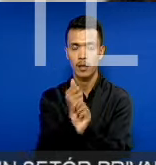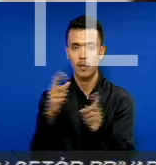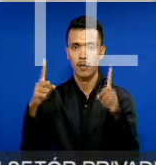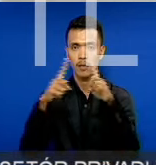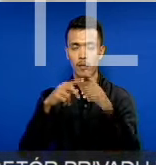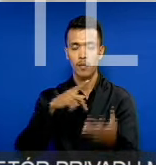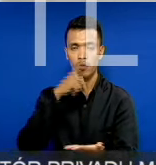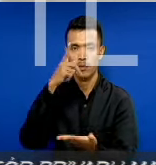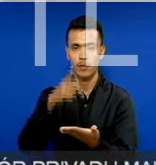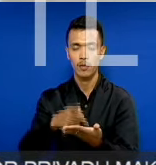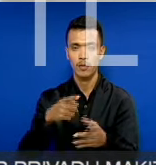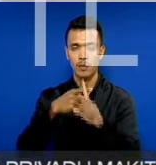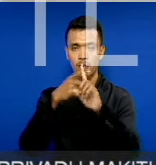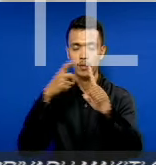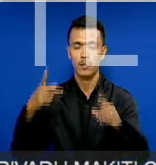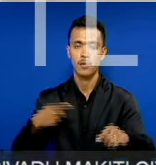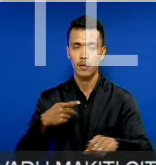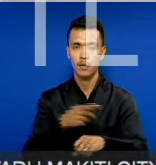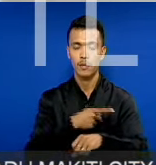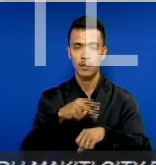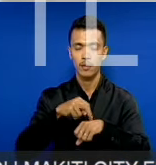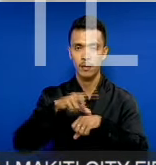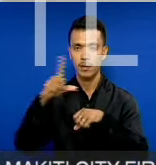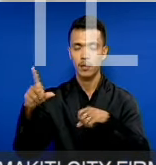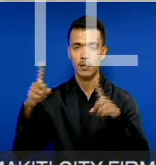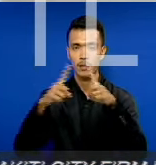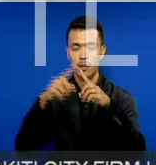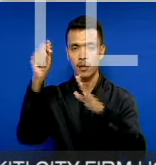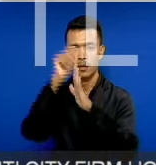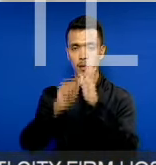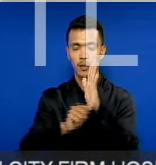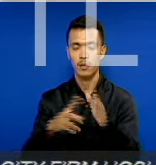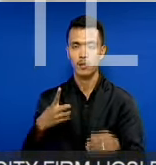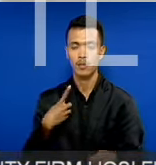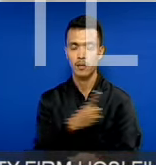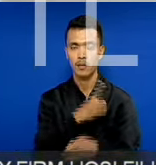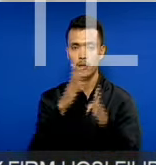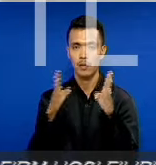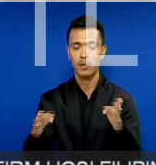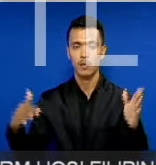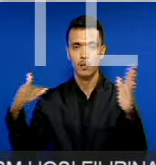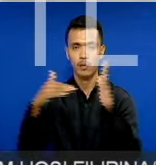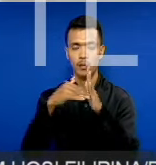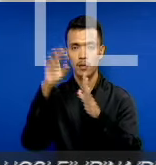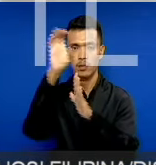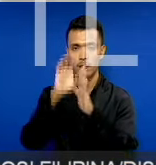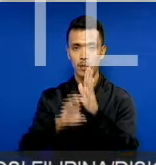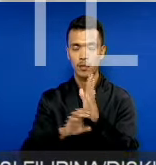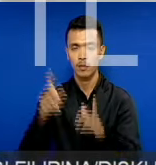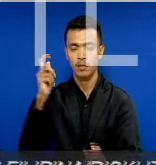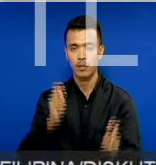pedido parlamento, um quinto dos deputados do Parlamento Nacional, ba artigo 19 que o deputado será mais de encata contra a Constituição. Tribunal Recurso e